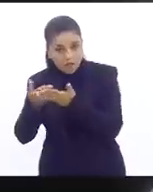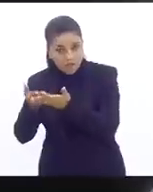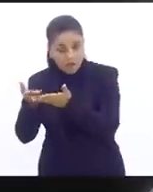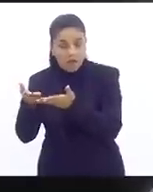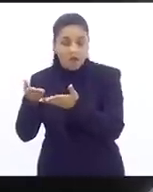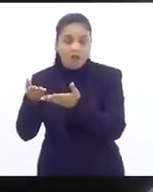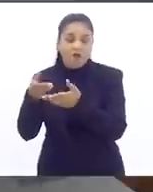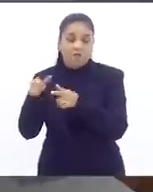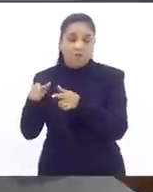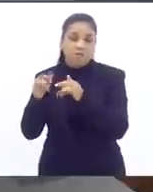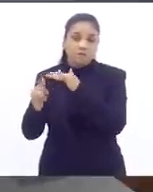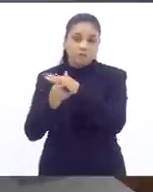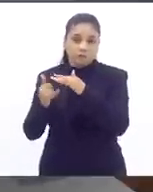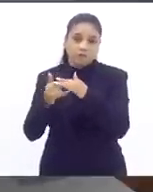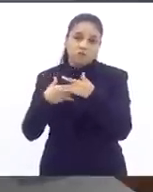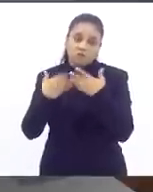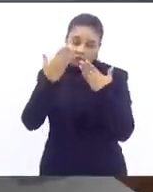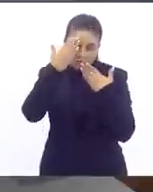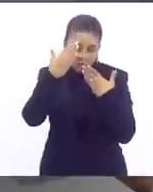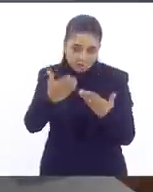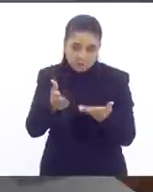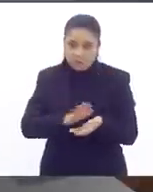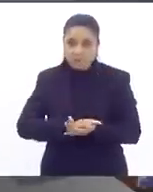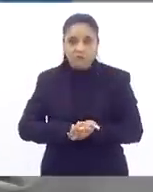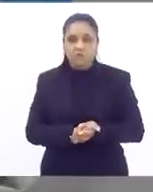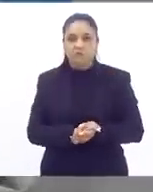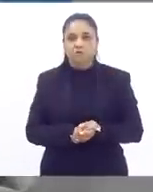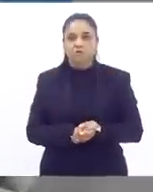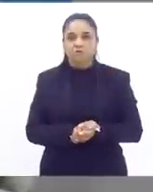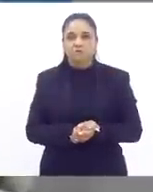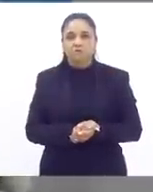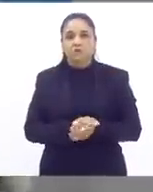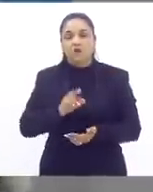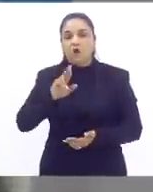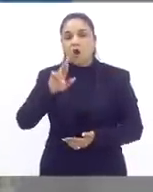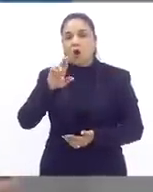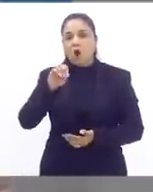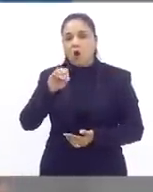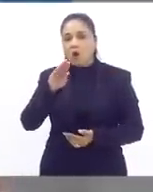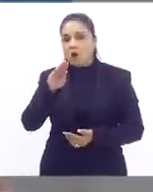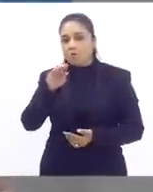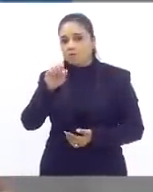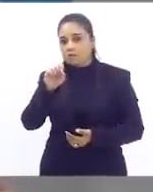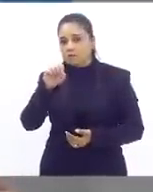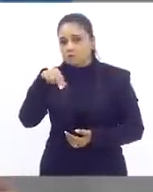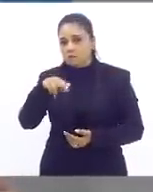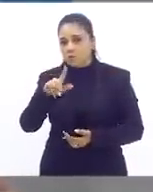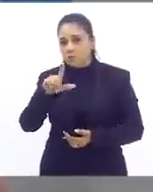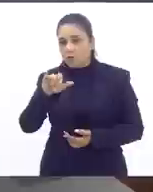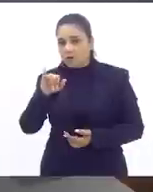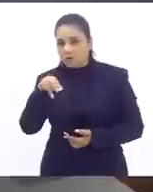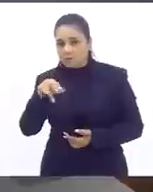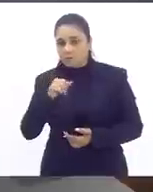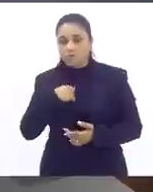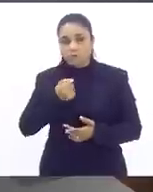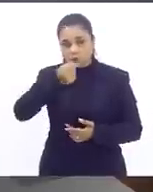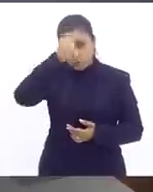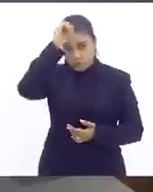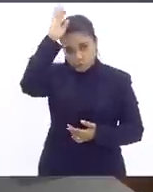daqui hoje muito obrigado Roberson Lima do corpo de bombeiros